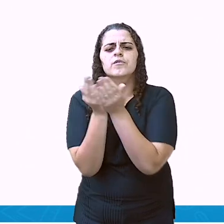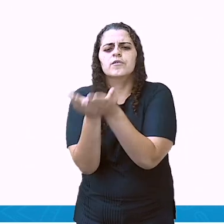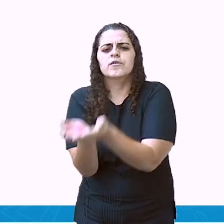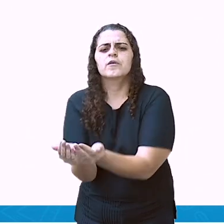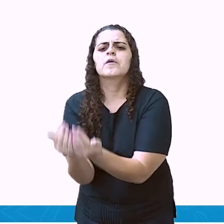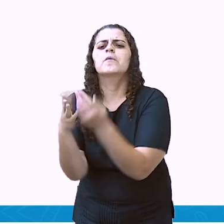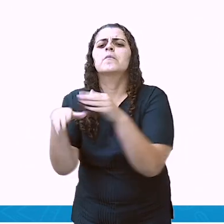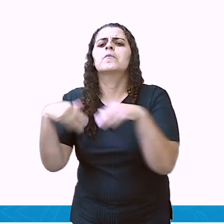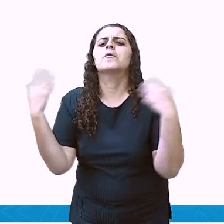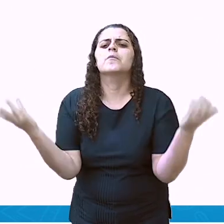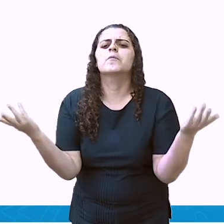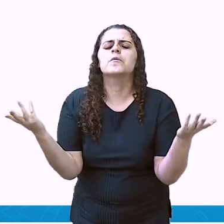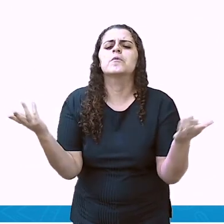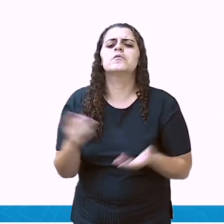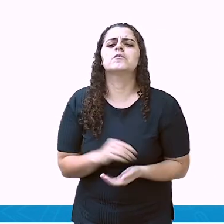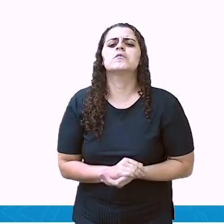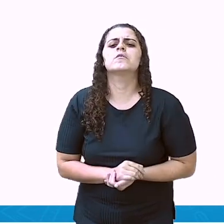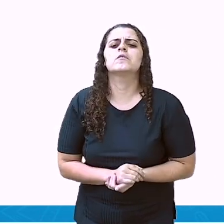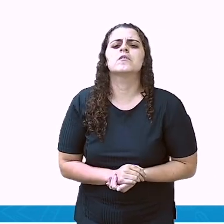Brasil pelos